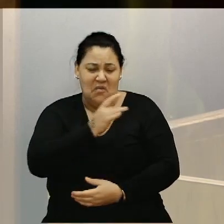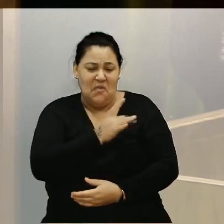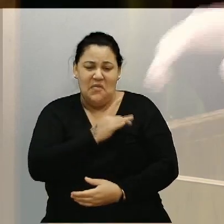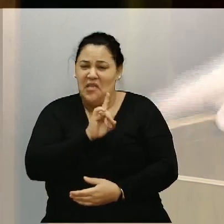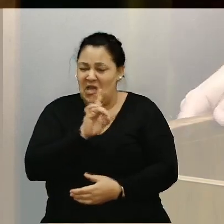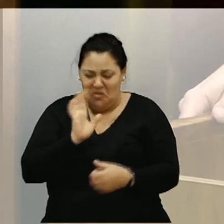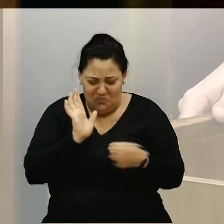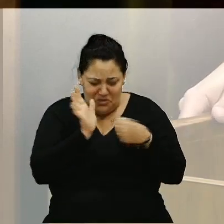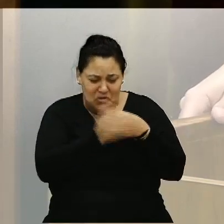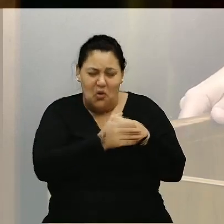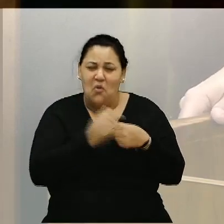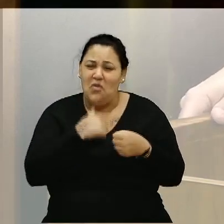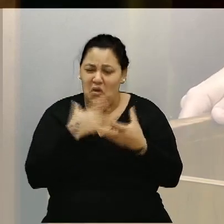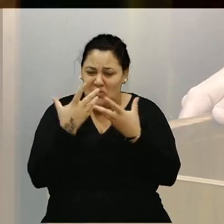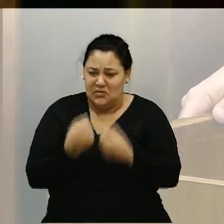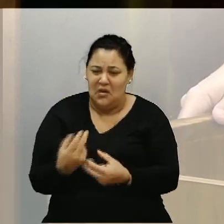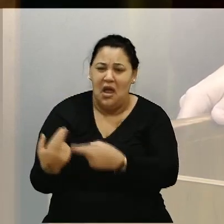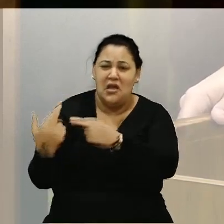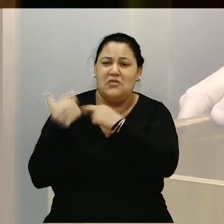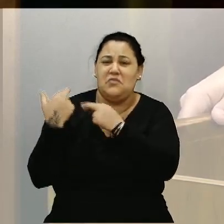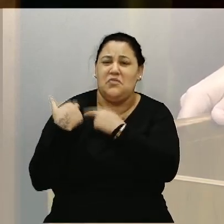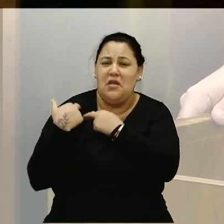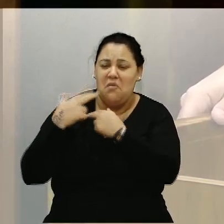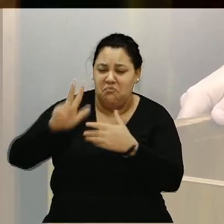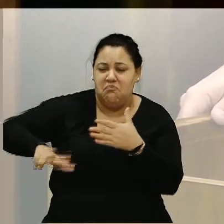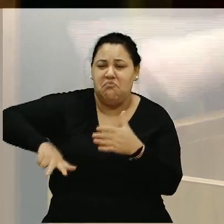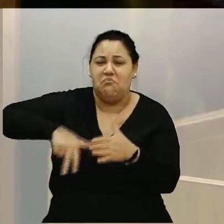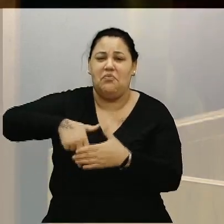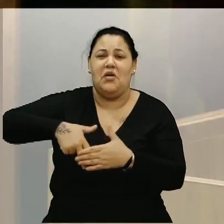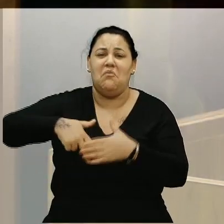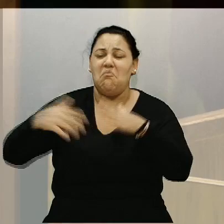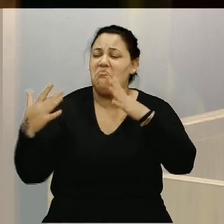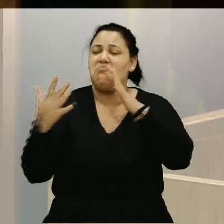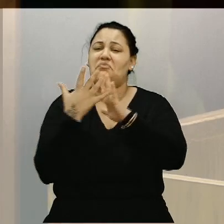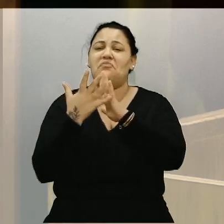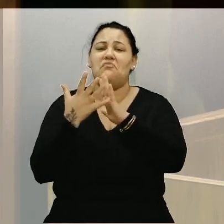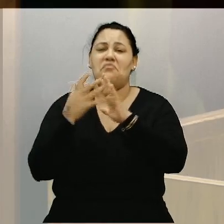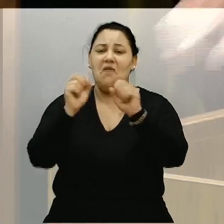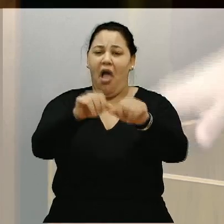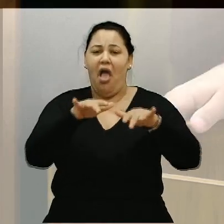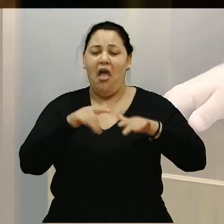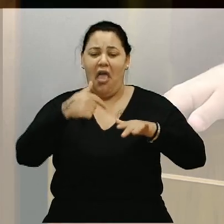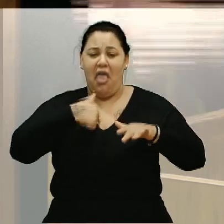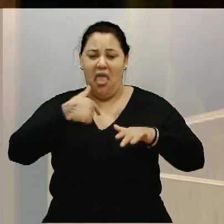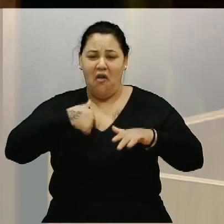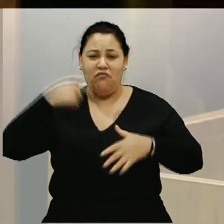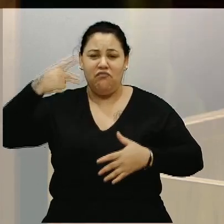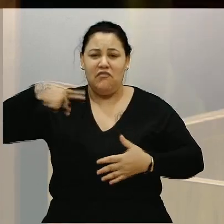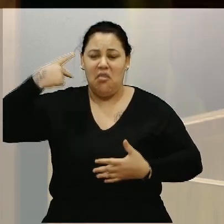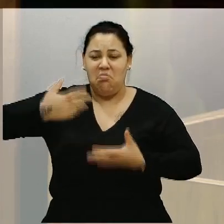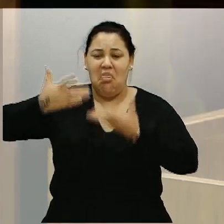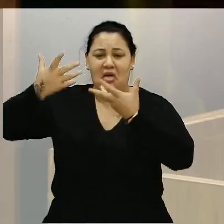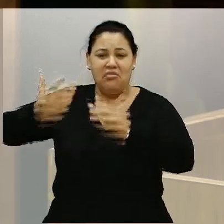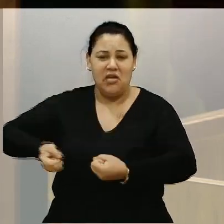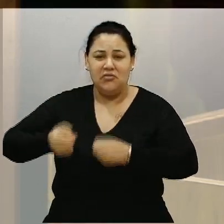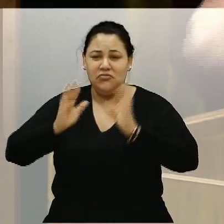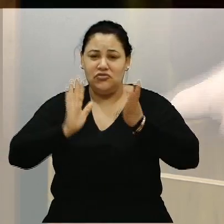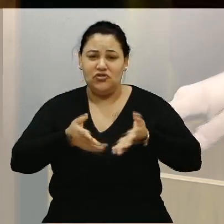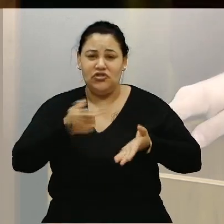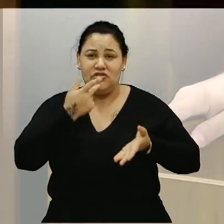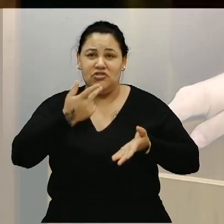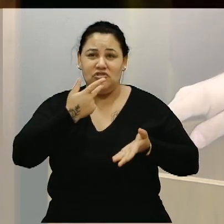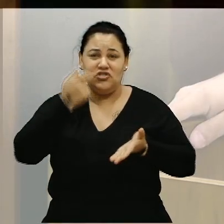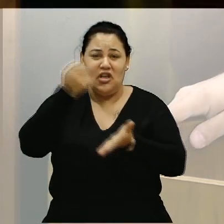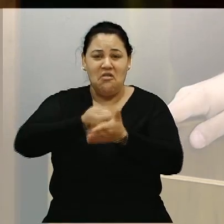não assume a sua postura nessa tribuna ou nesse plenário. Esse vereador assume. Já votei aqui com esse plenário